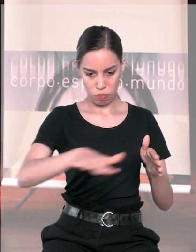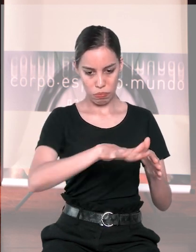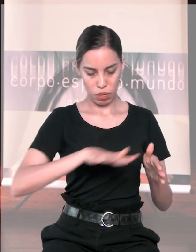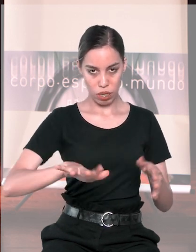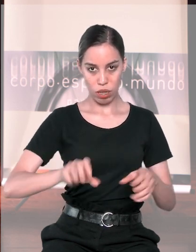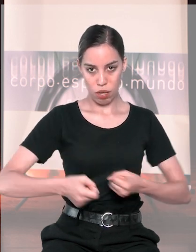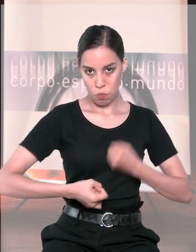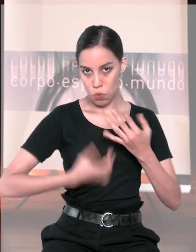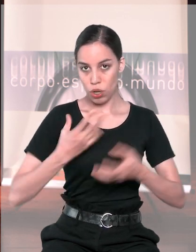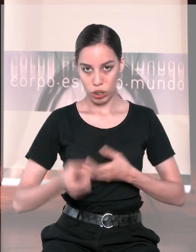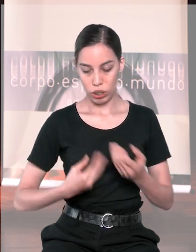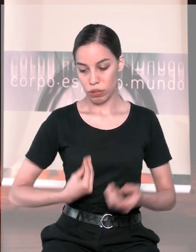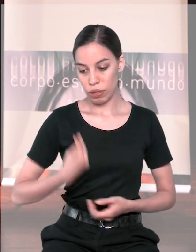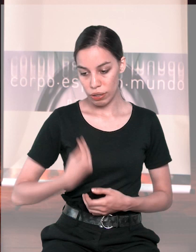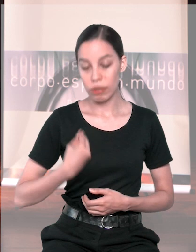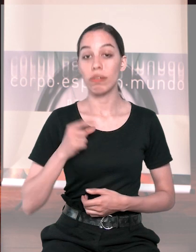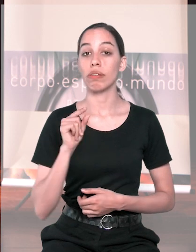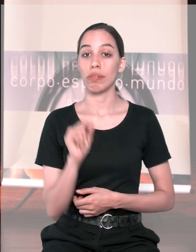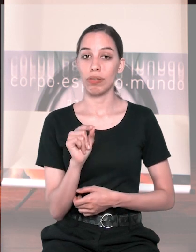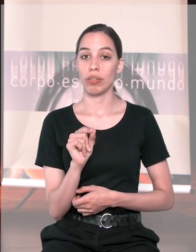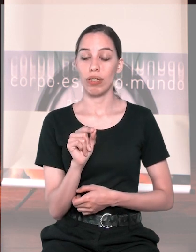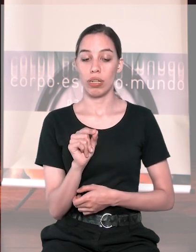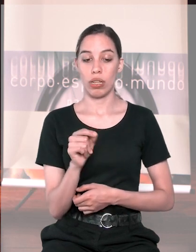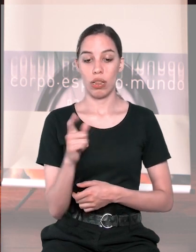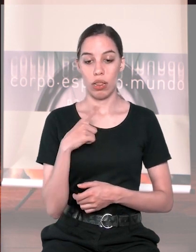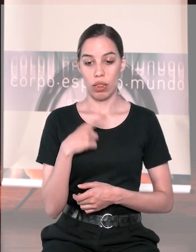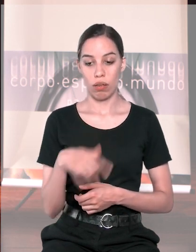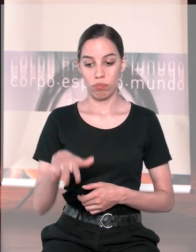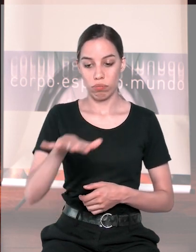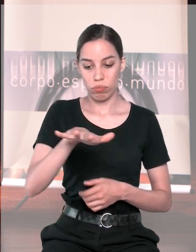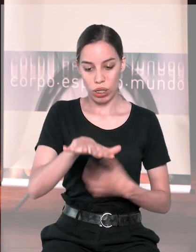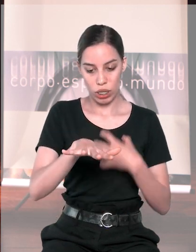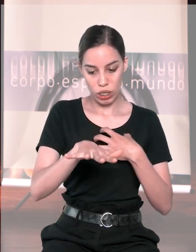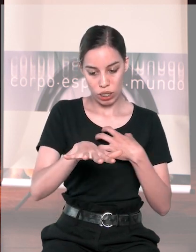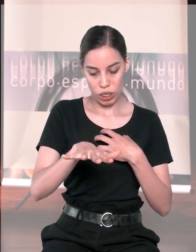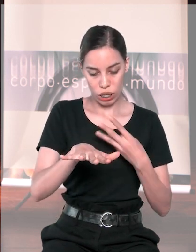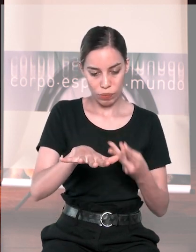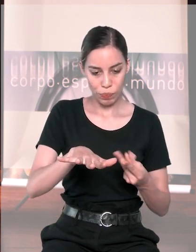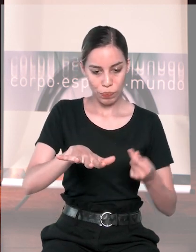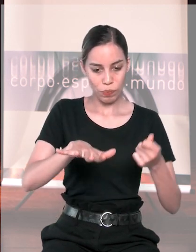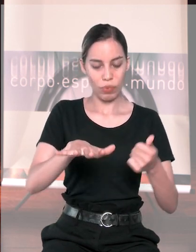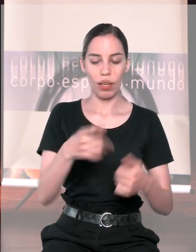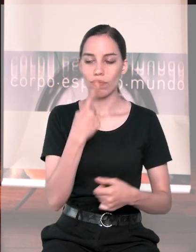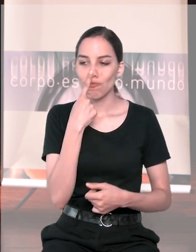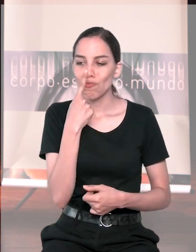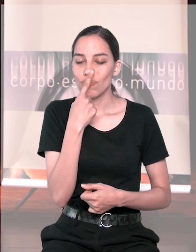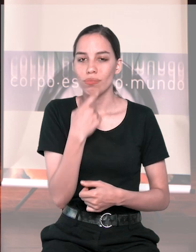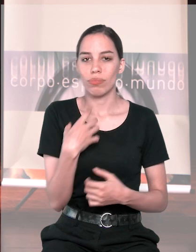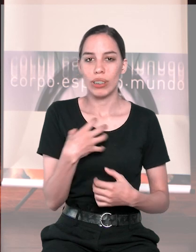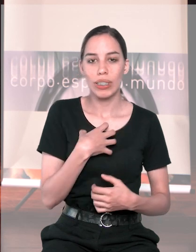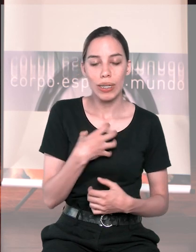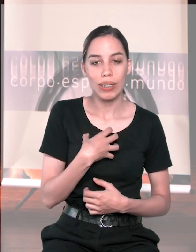poesia responde, que é um espaço no qual tanto as camadas sensíveis dessas variações dos afetos,